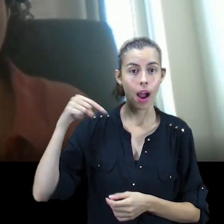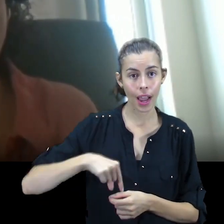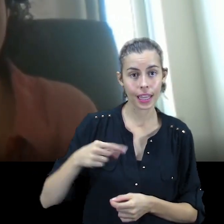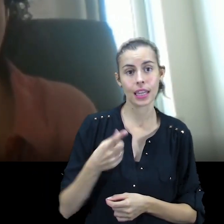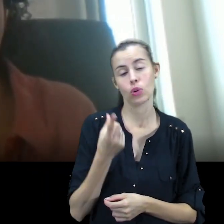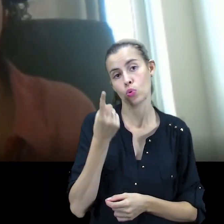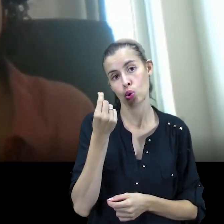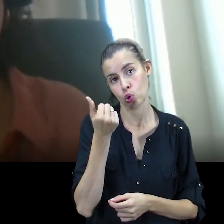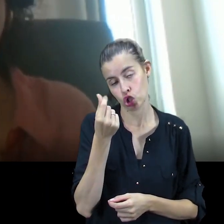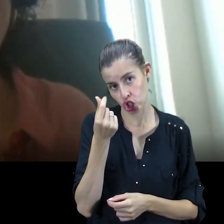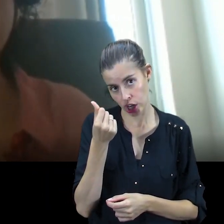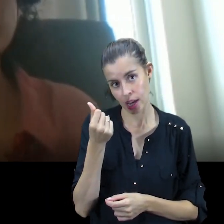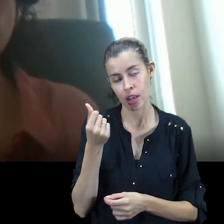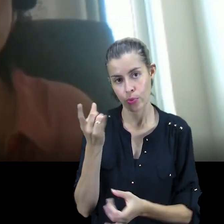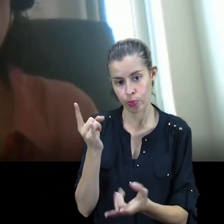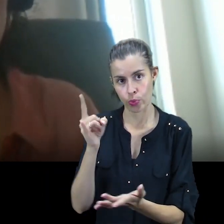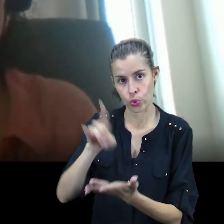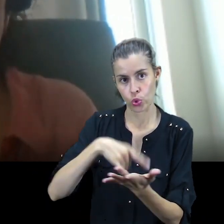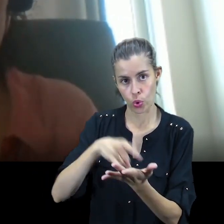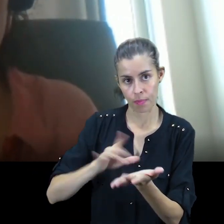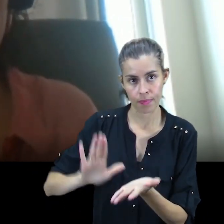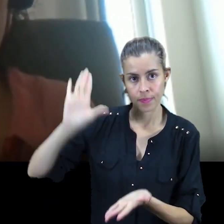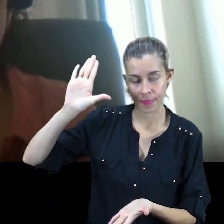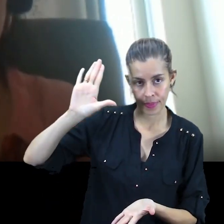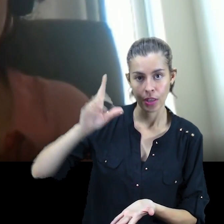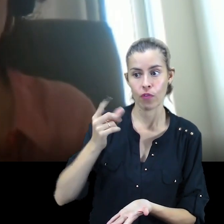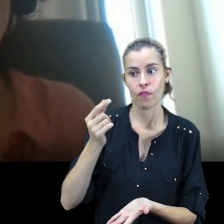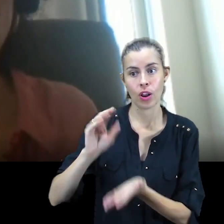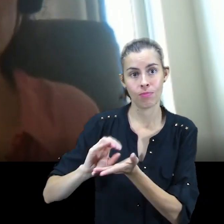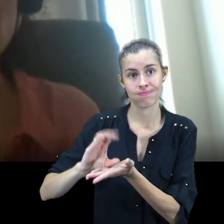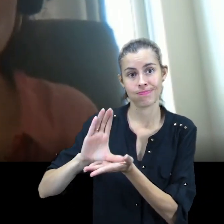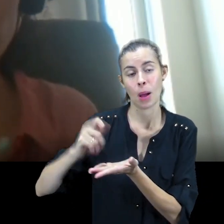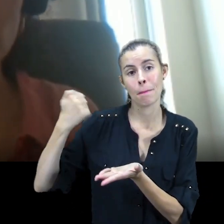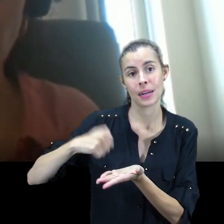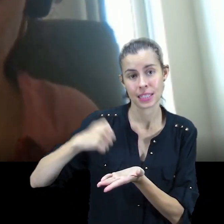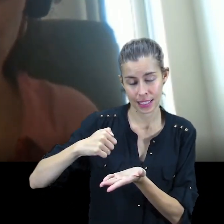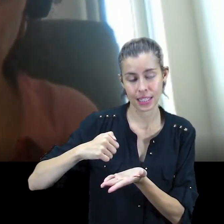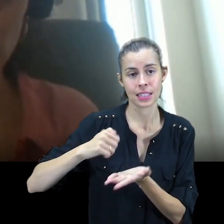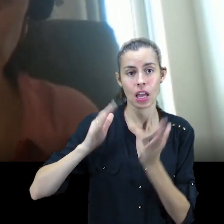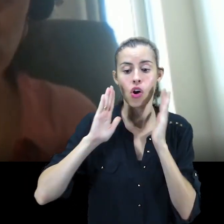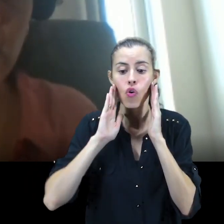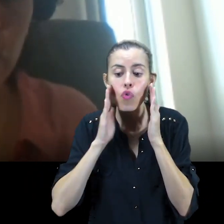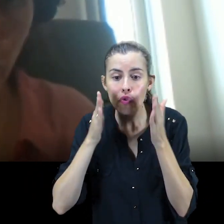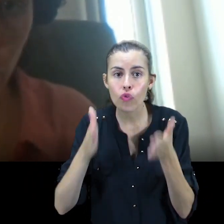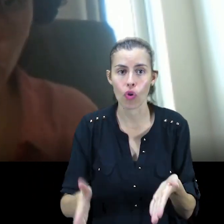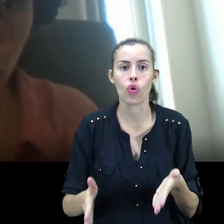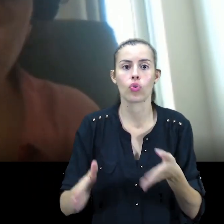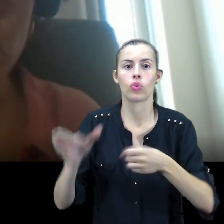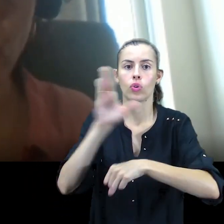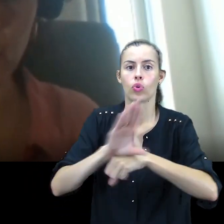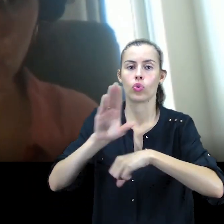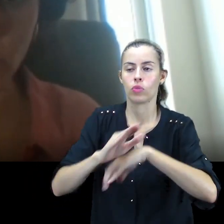fomento de ações de extensão, e aí elas acontecem através de edital da Proeste. Então, a Proeste tem o edital para fomento das